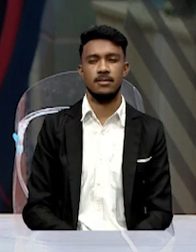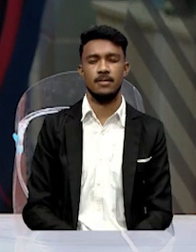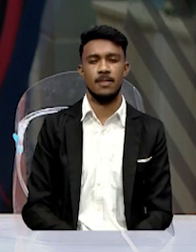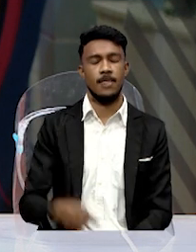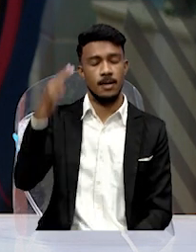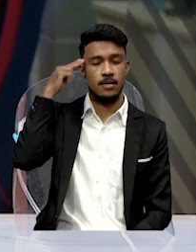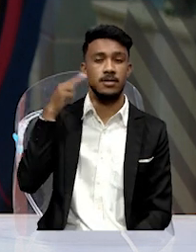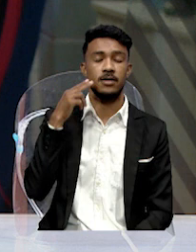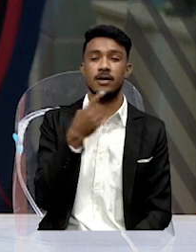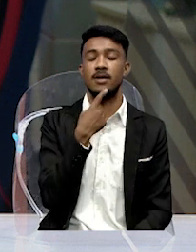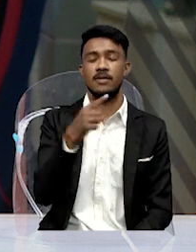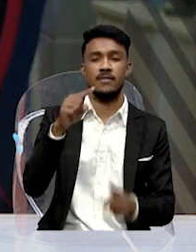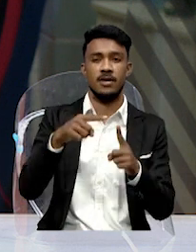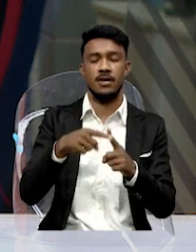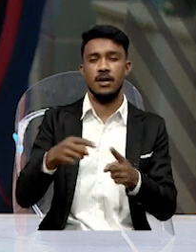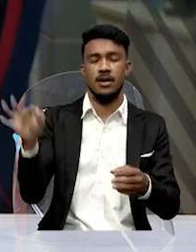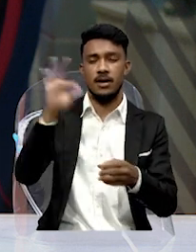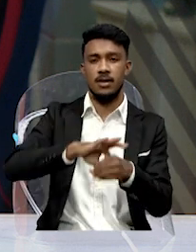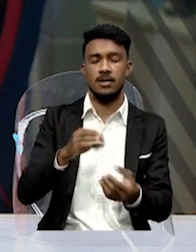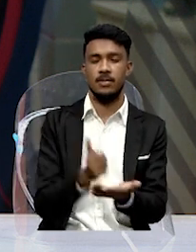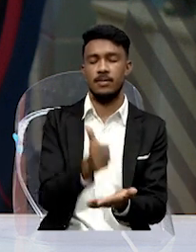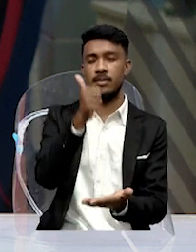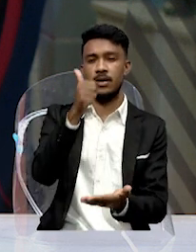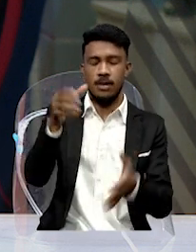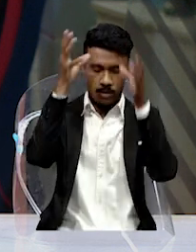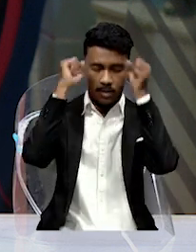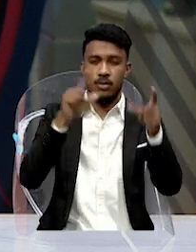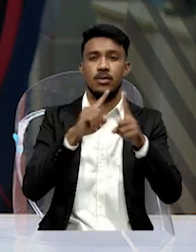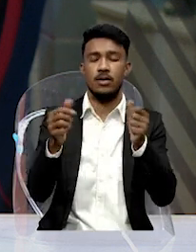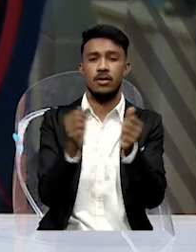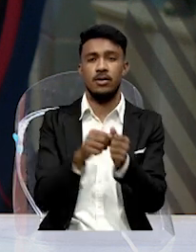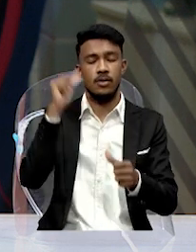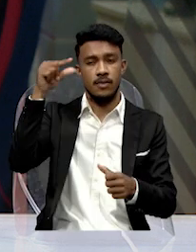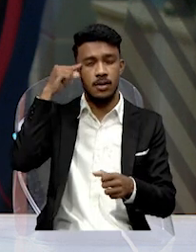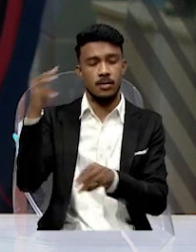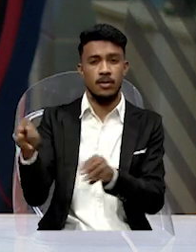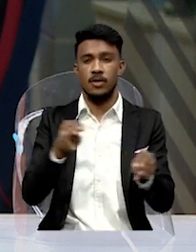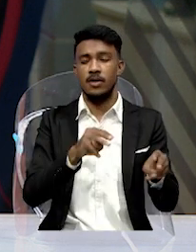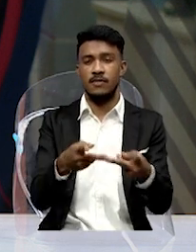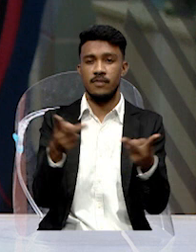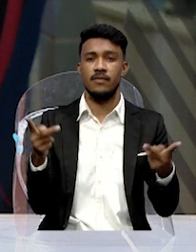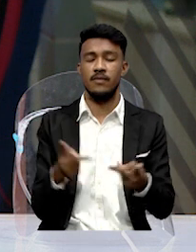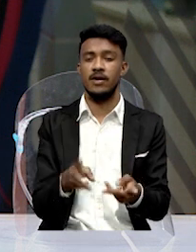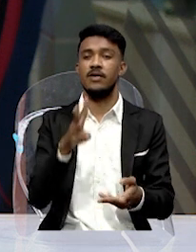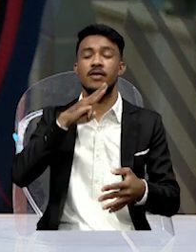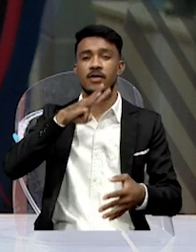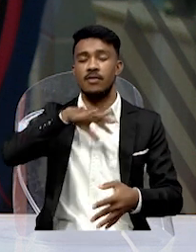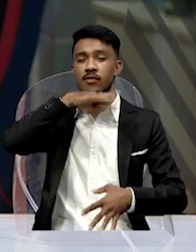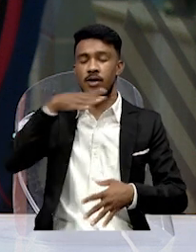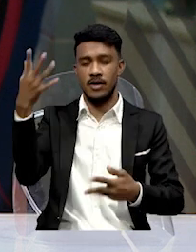Consideramos orta hateteng bahira eleito sai presidente república se qualia o governo muda fatin lixo hu se tibar ba fatin